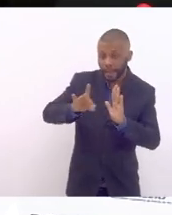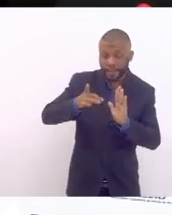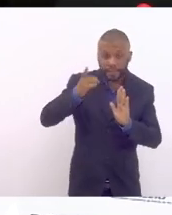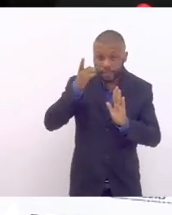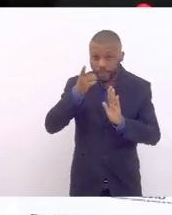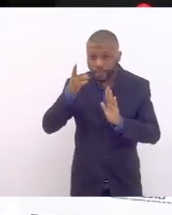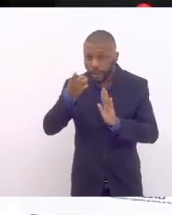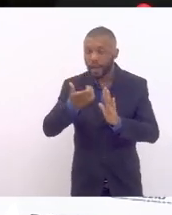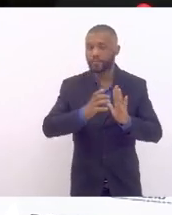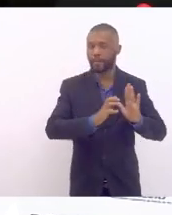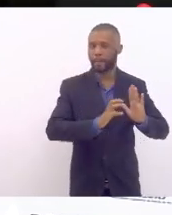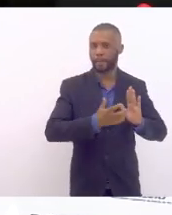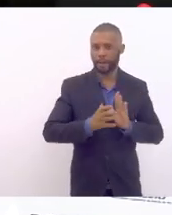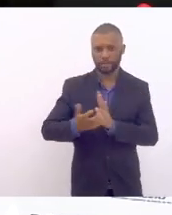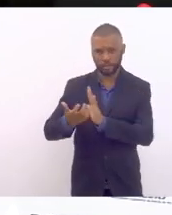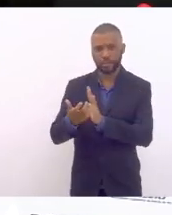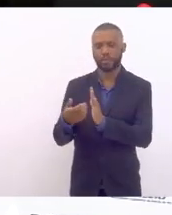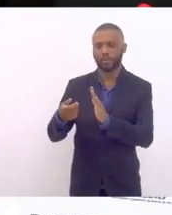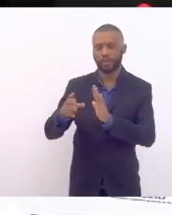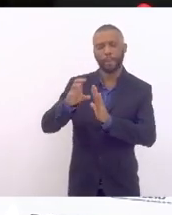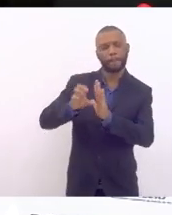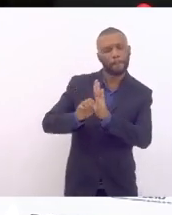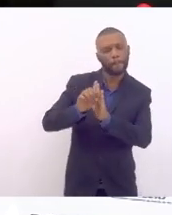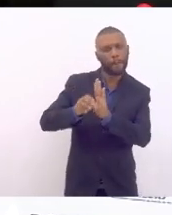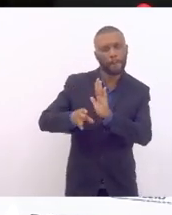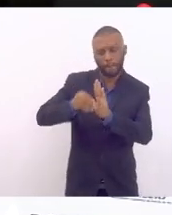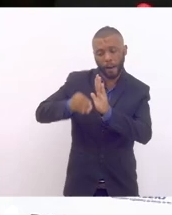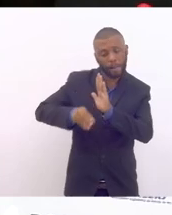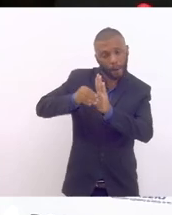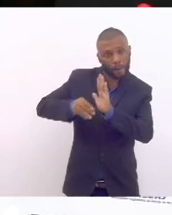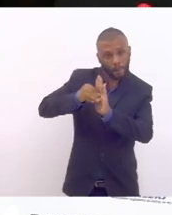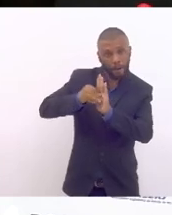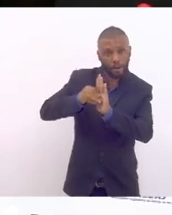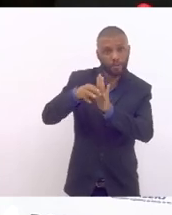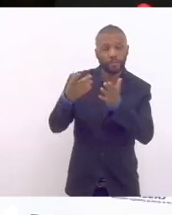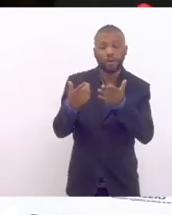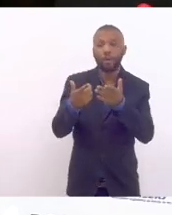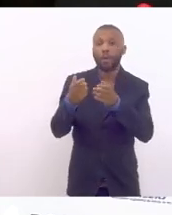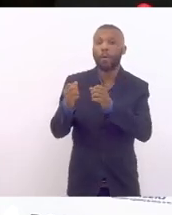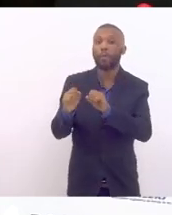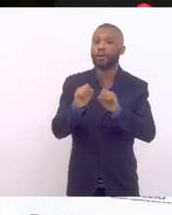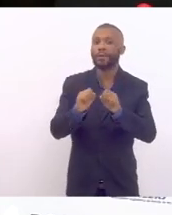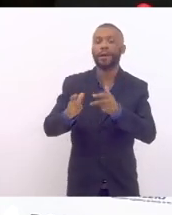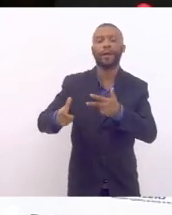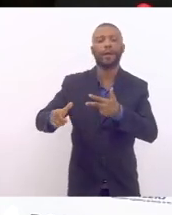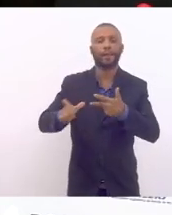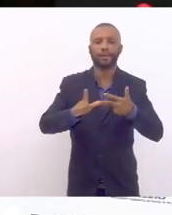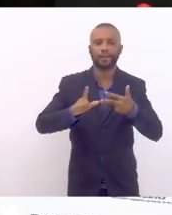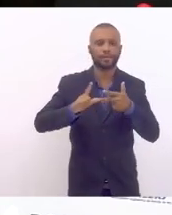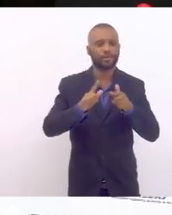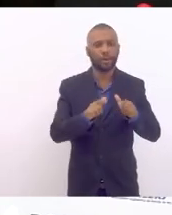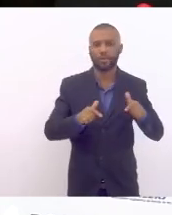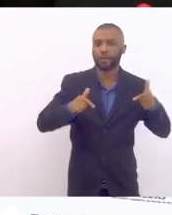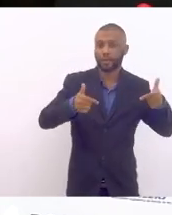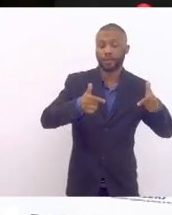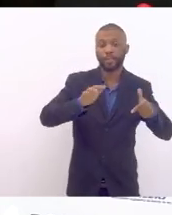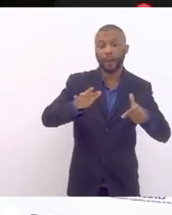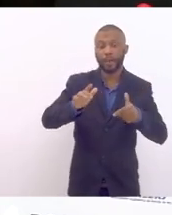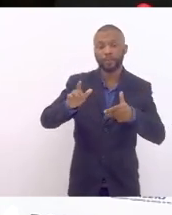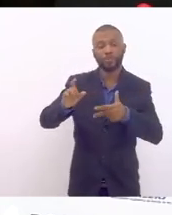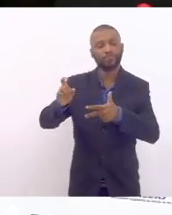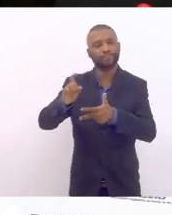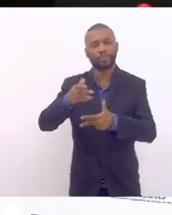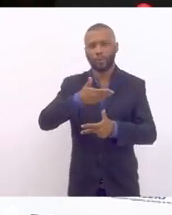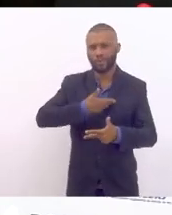bancada Ou seja é o legislativo atuando mais o Executivo não